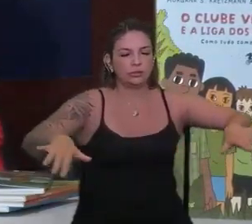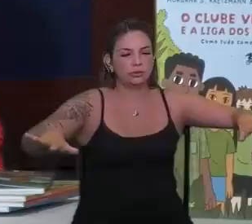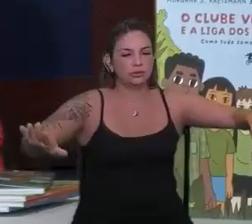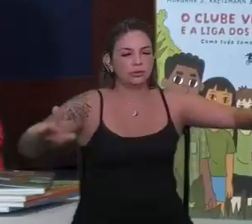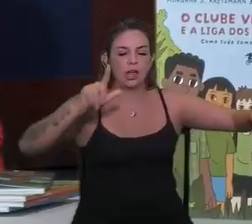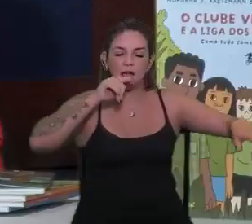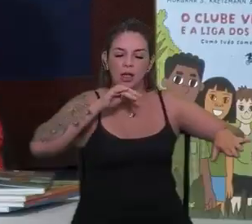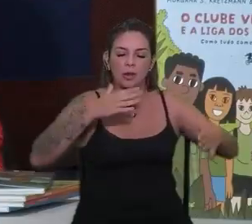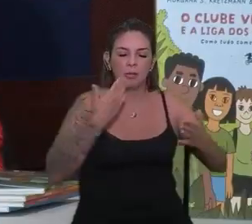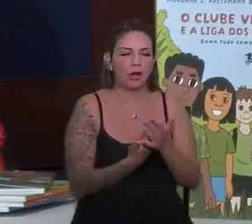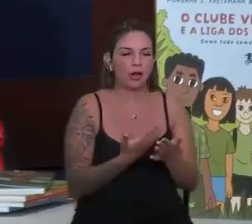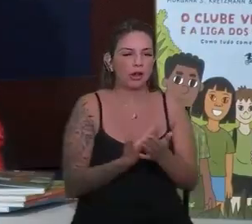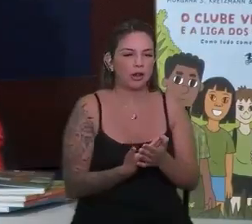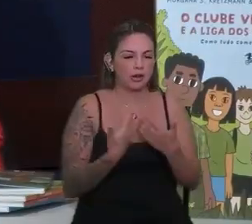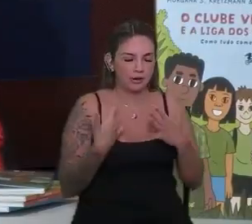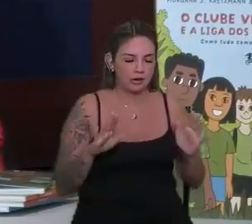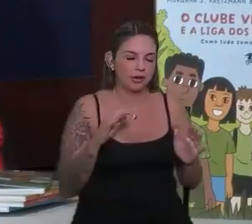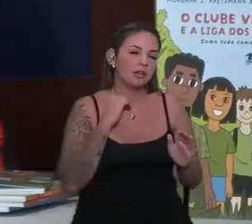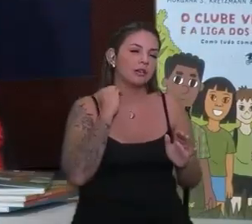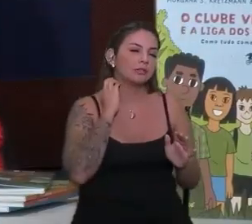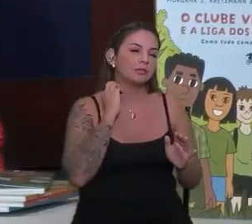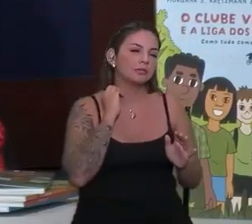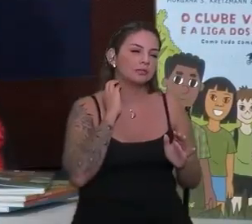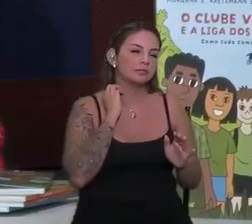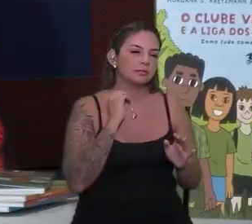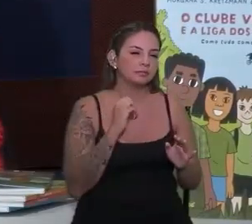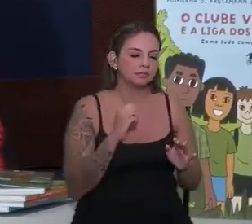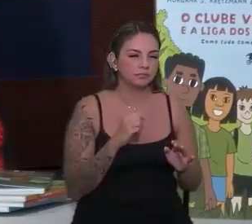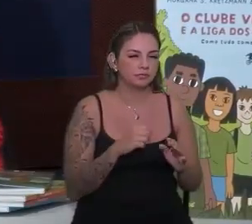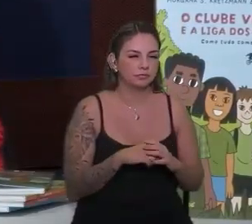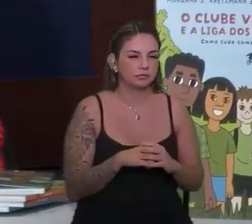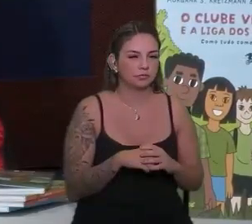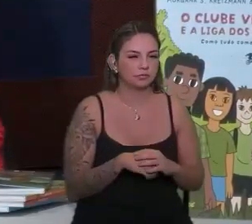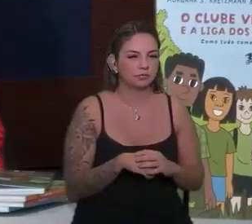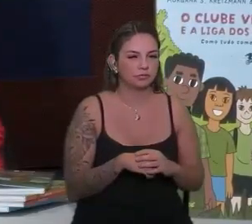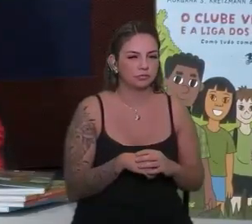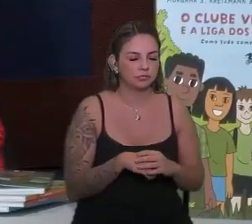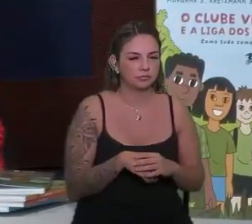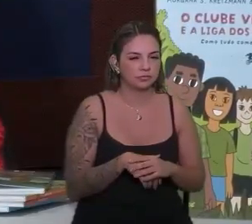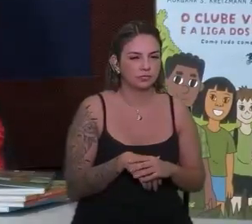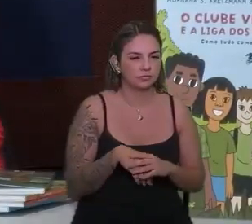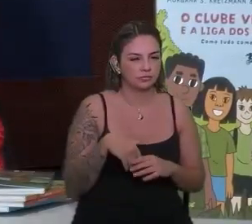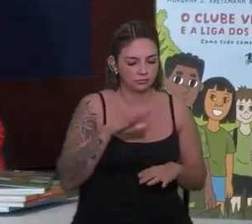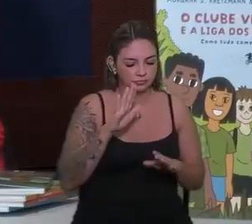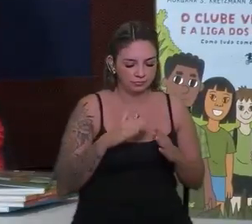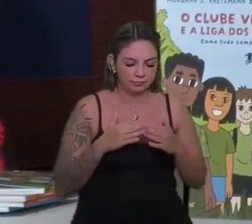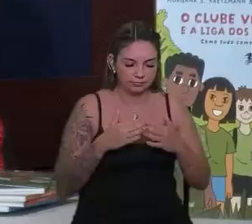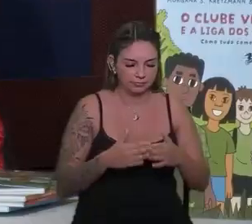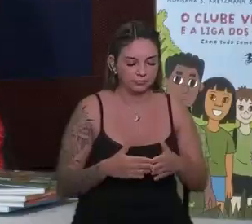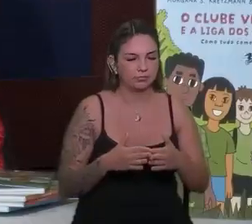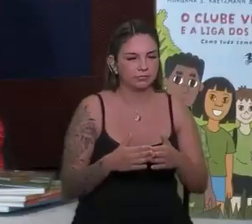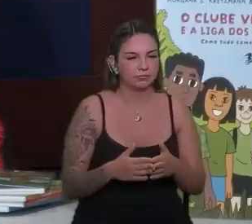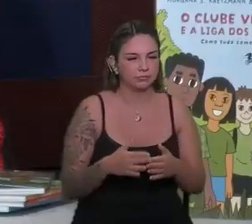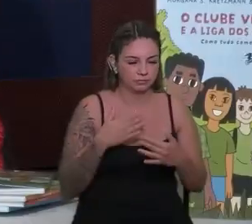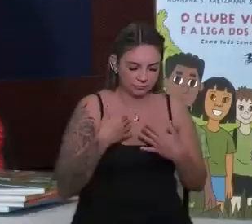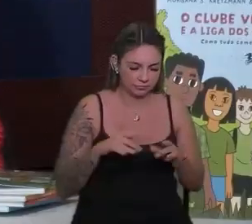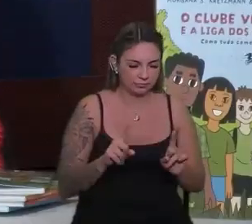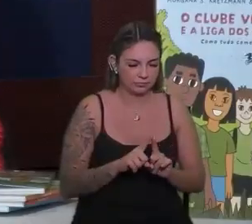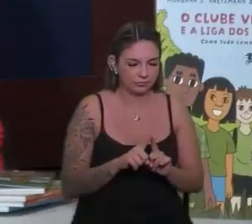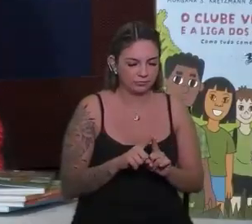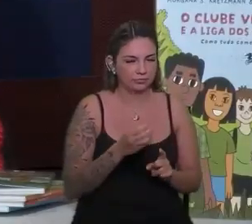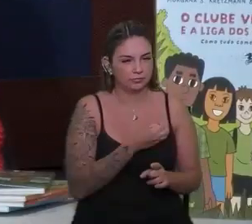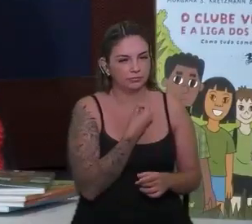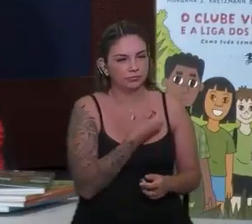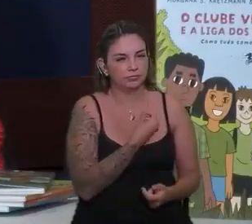deixem molhar, me deixem nutrir, me deixem servir, me levem, me naveguem, mas me deixem a